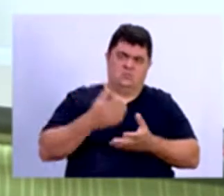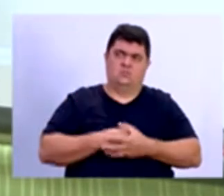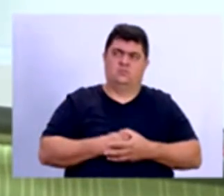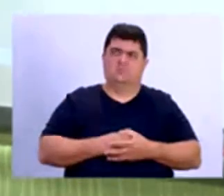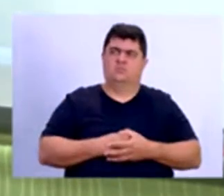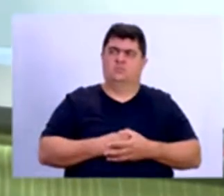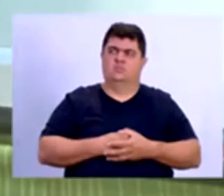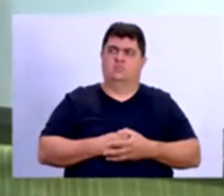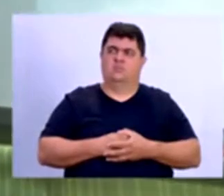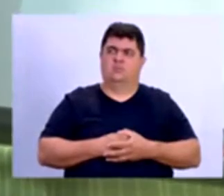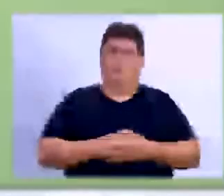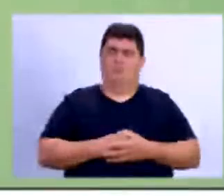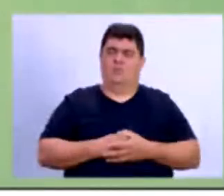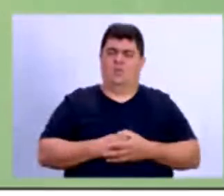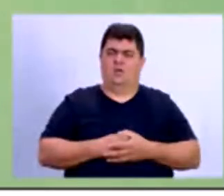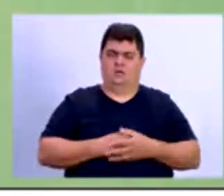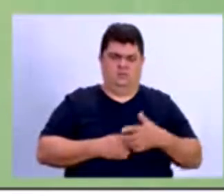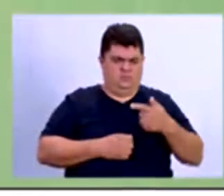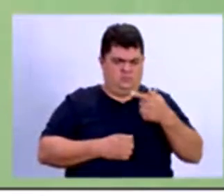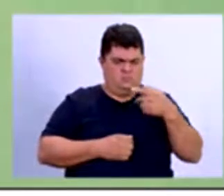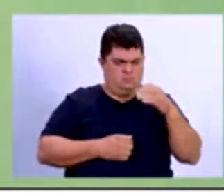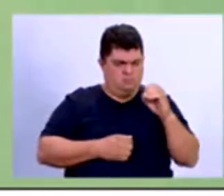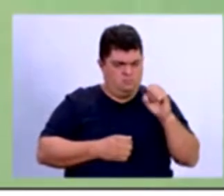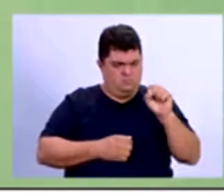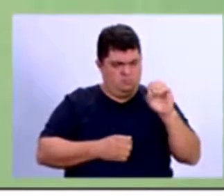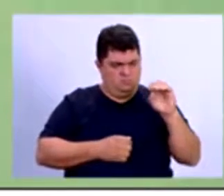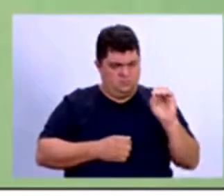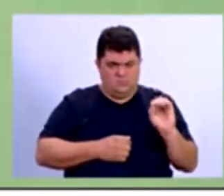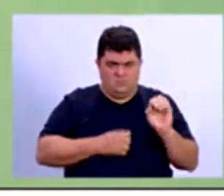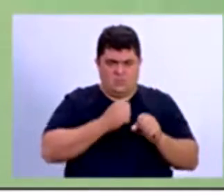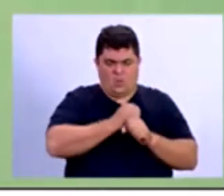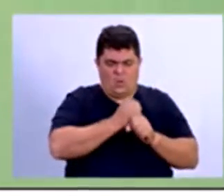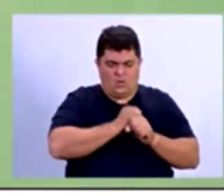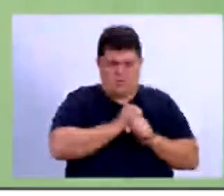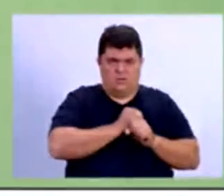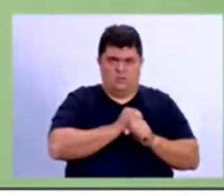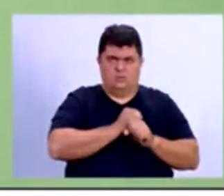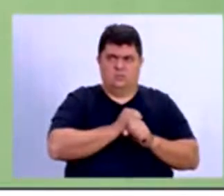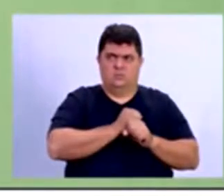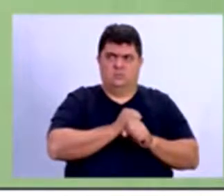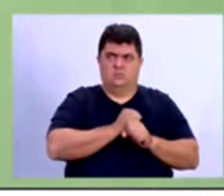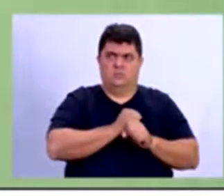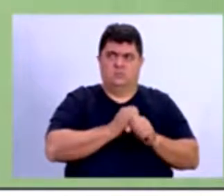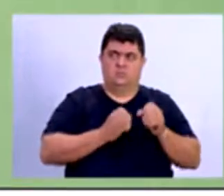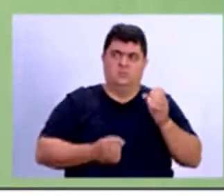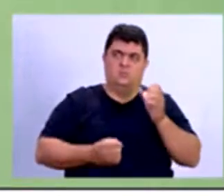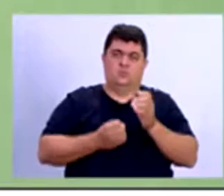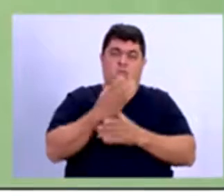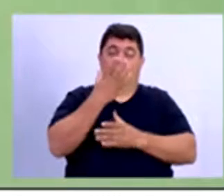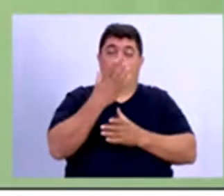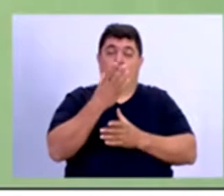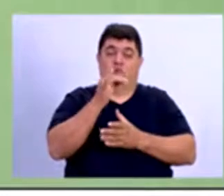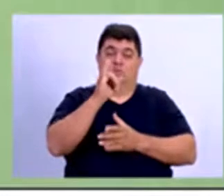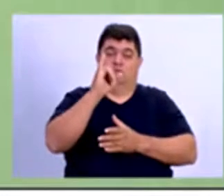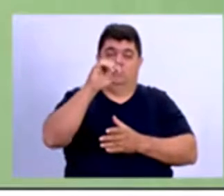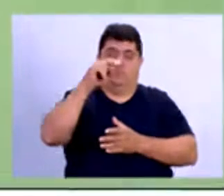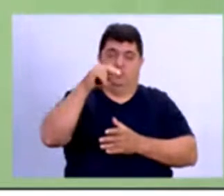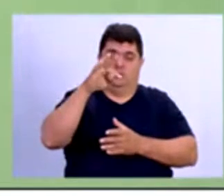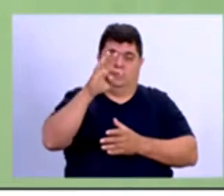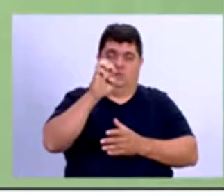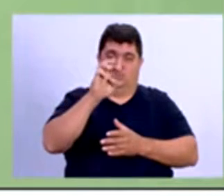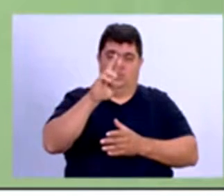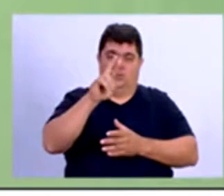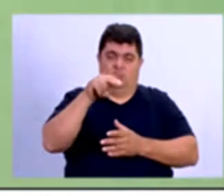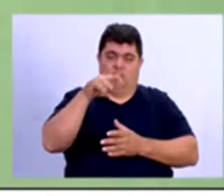anos 70 e 80 já na década à frente aí surge o tema internet onde se como surgiu da